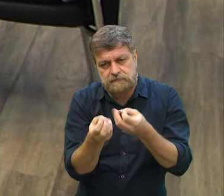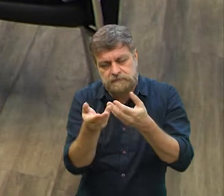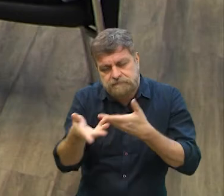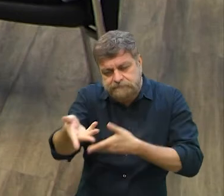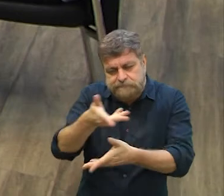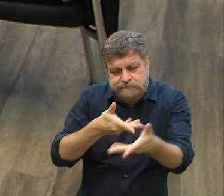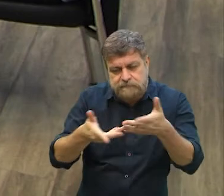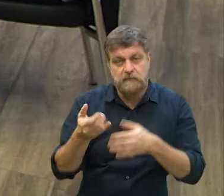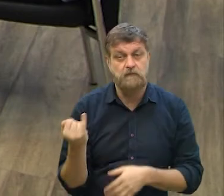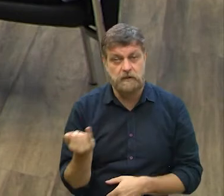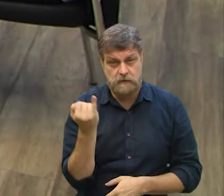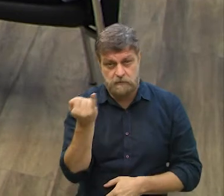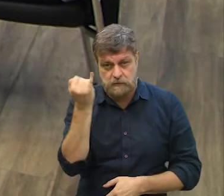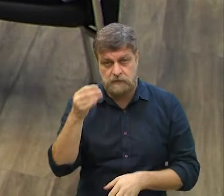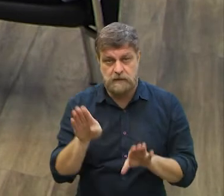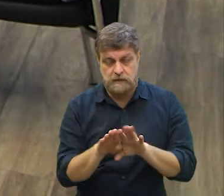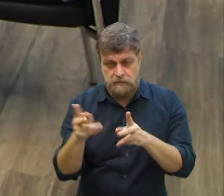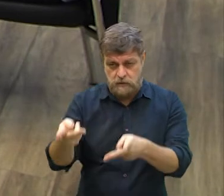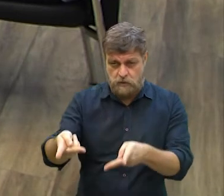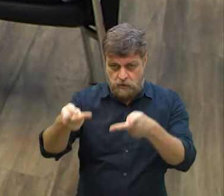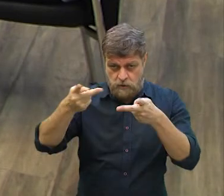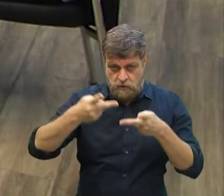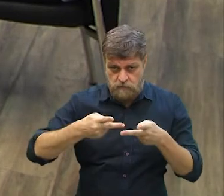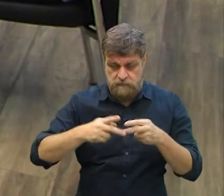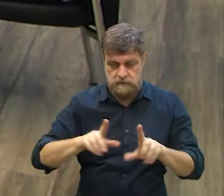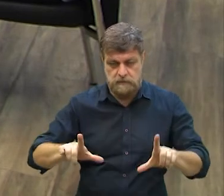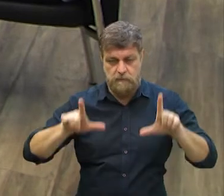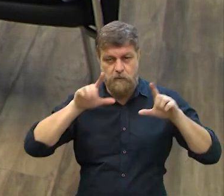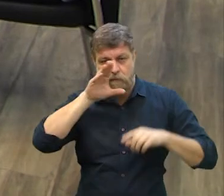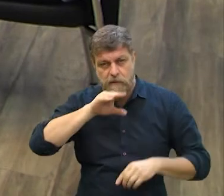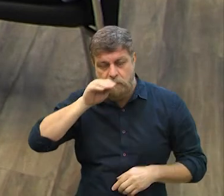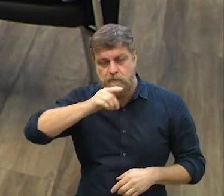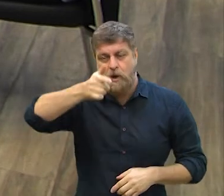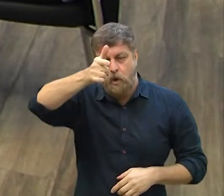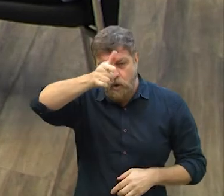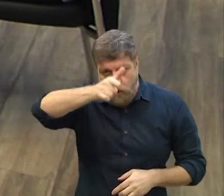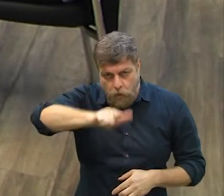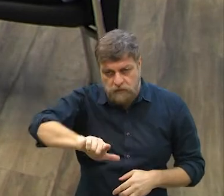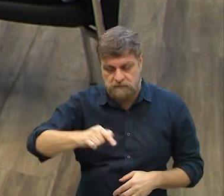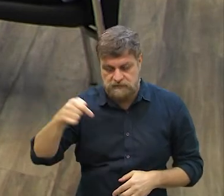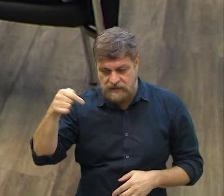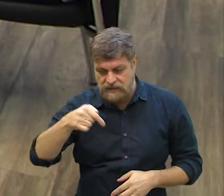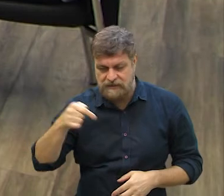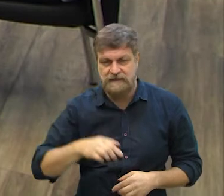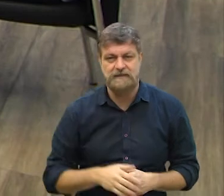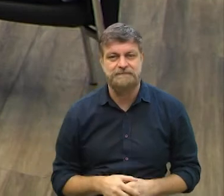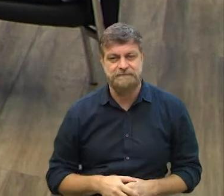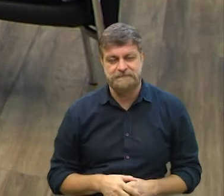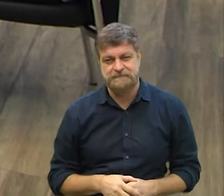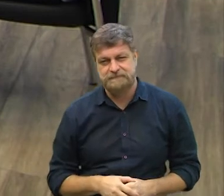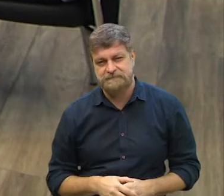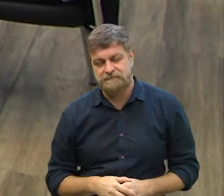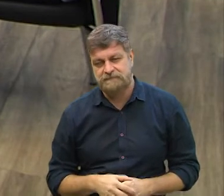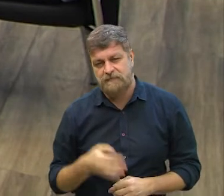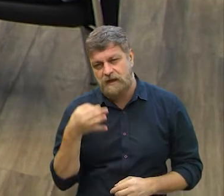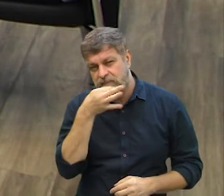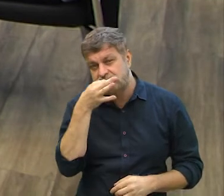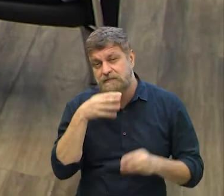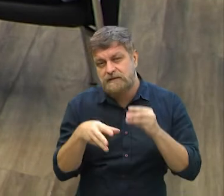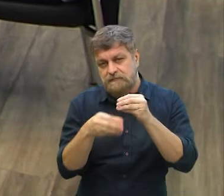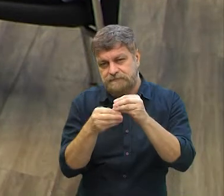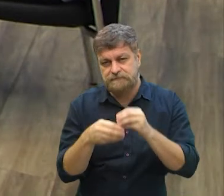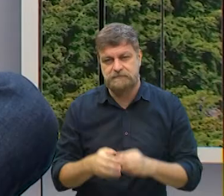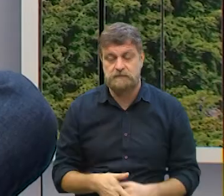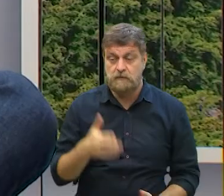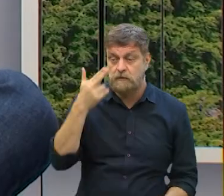foram passadas aqui de grande valia. Já fica o convite para uma próxima oportunidade, para o senhor retornar aqui ao Questão de Ordem e as